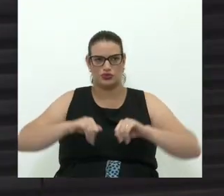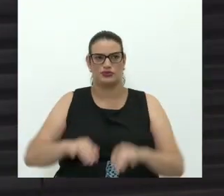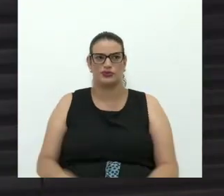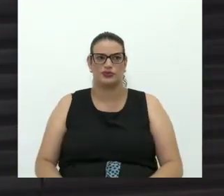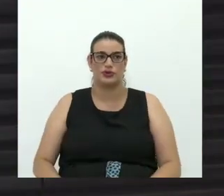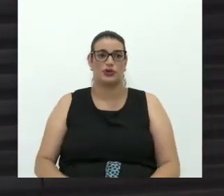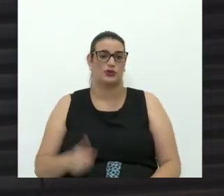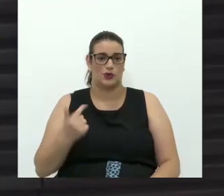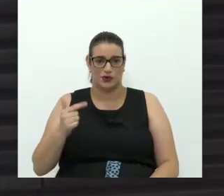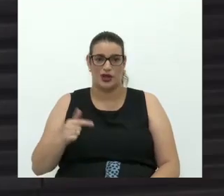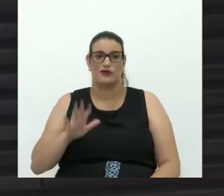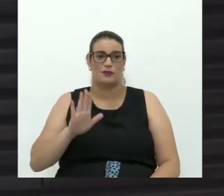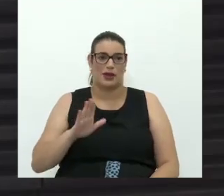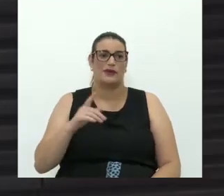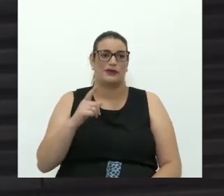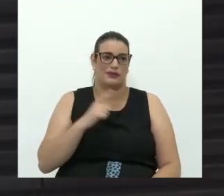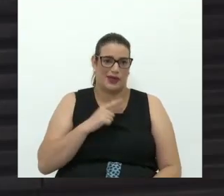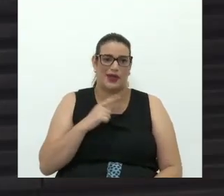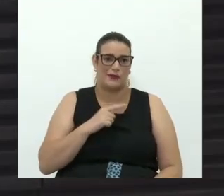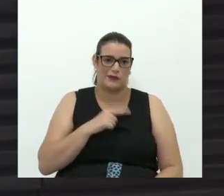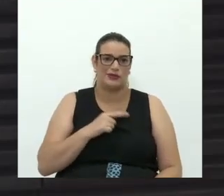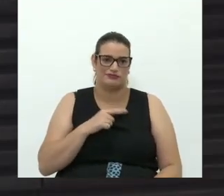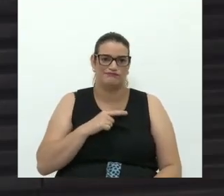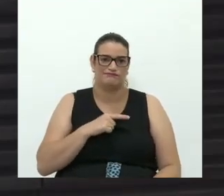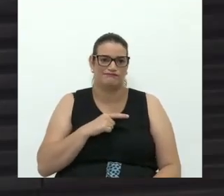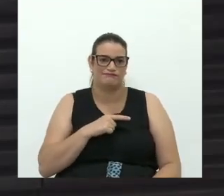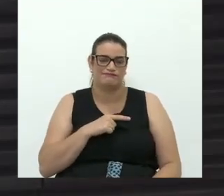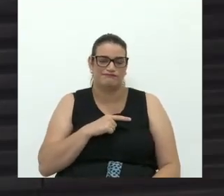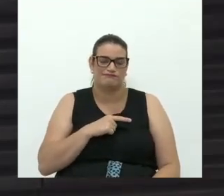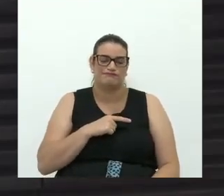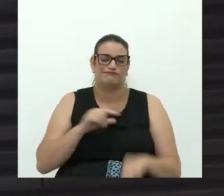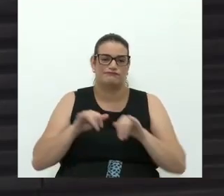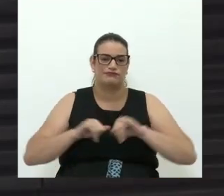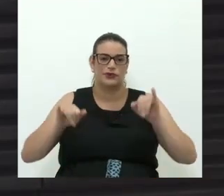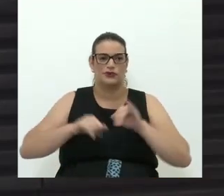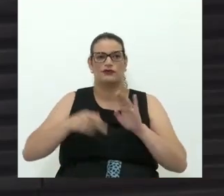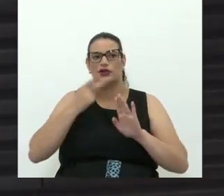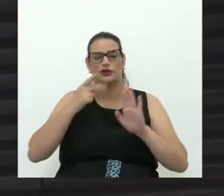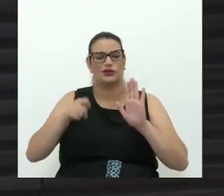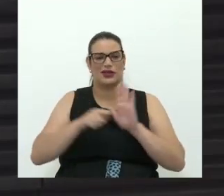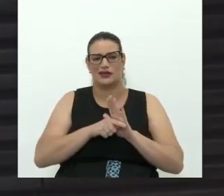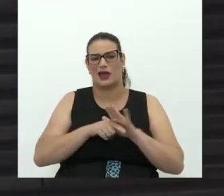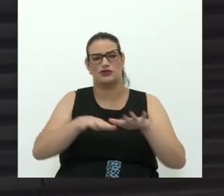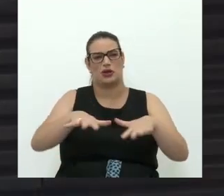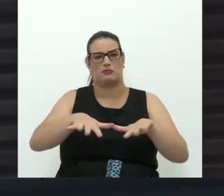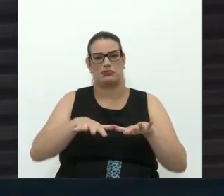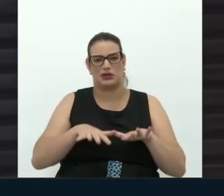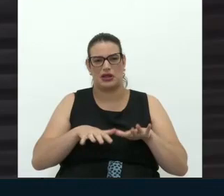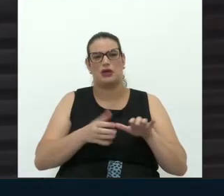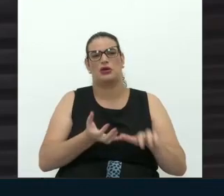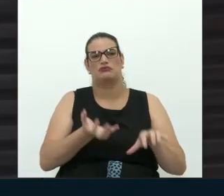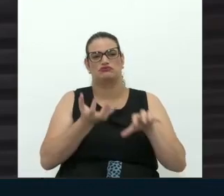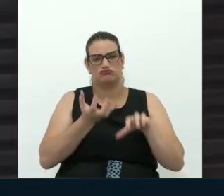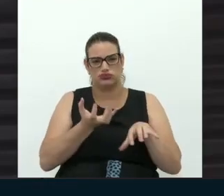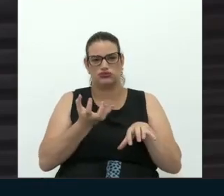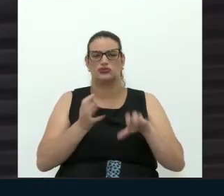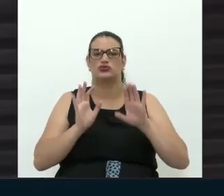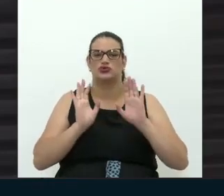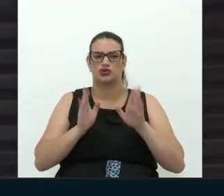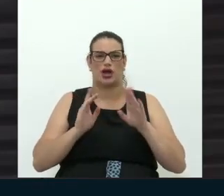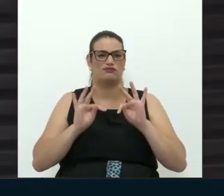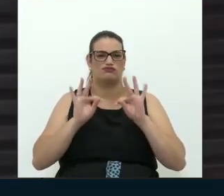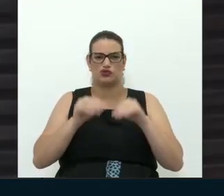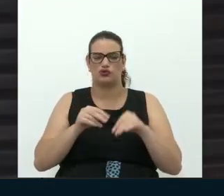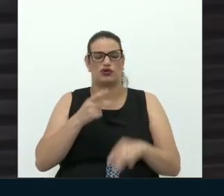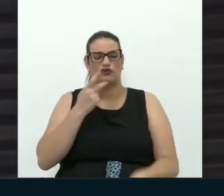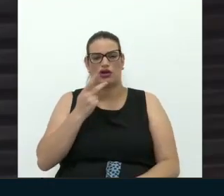que isso está acontecendo novamente já foi eh eh negado pelo plenário duas vezes lá da Câmara dos Deputados enfim